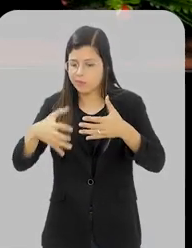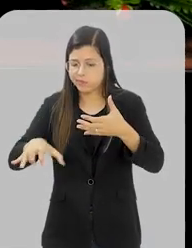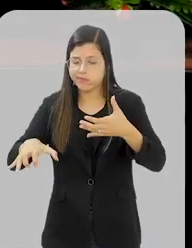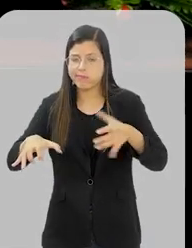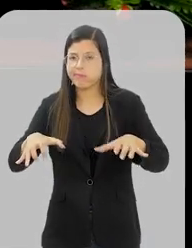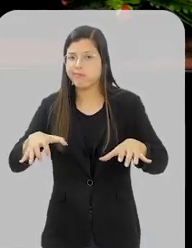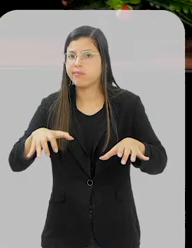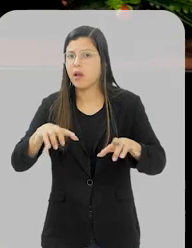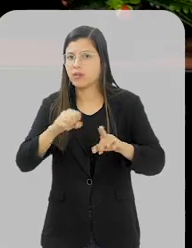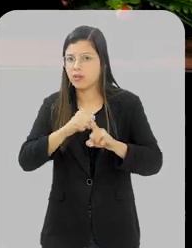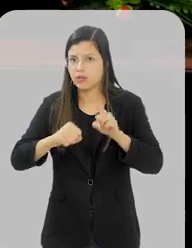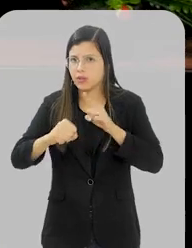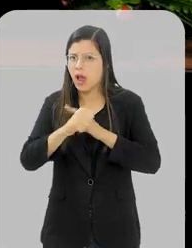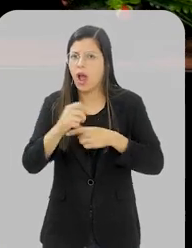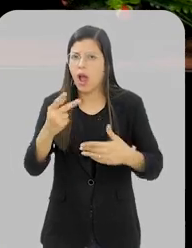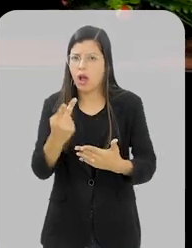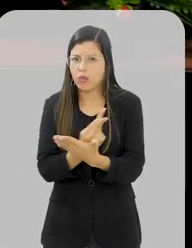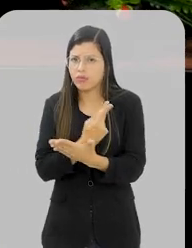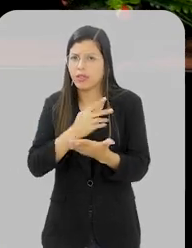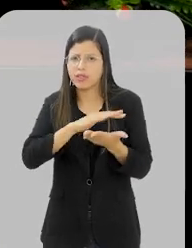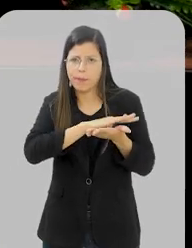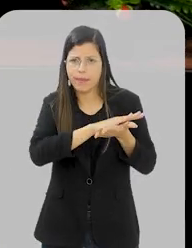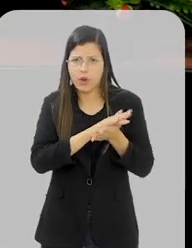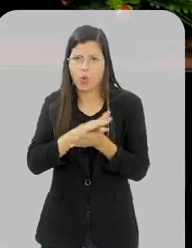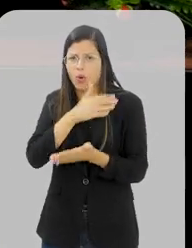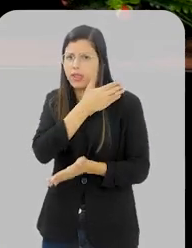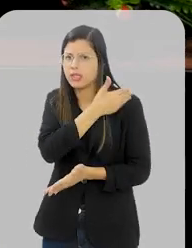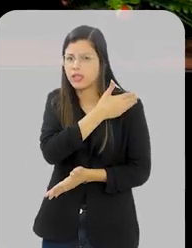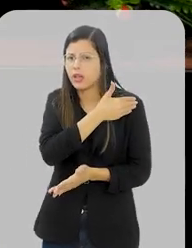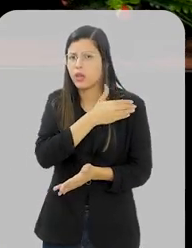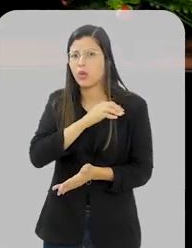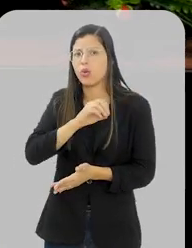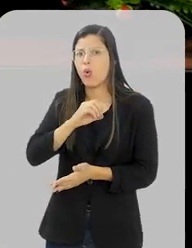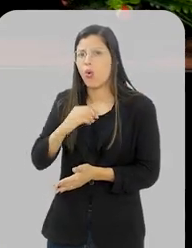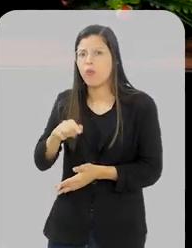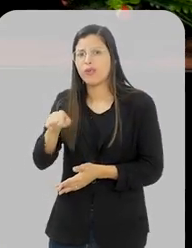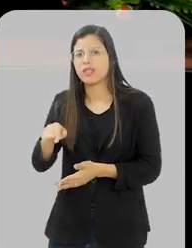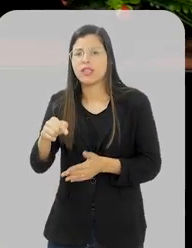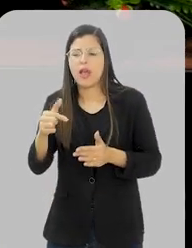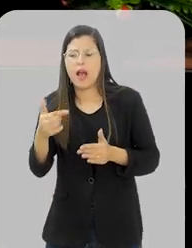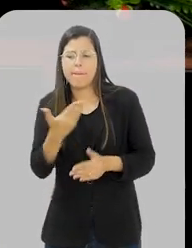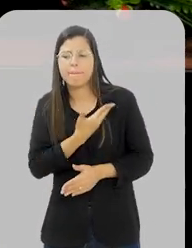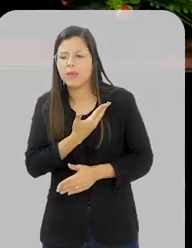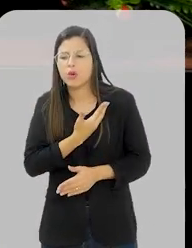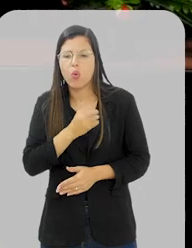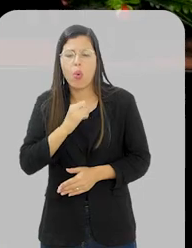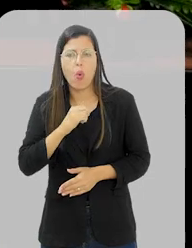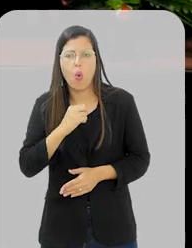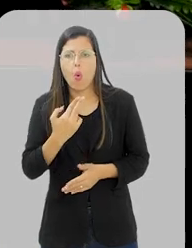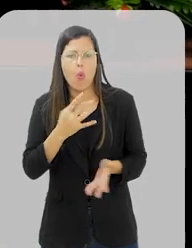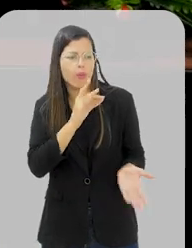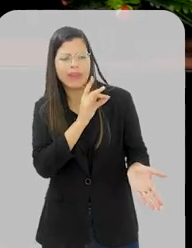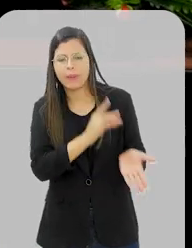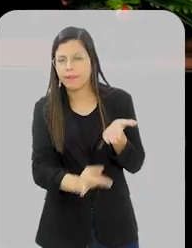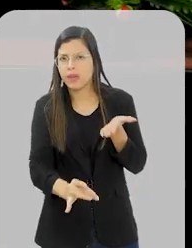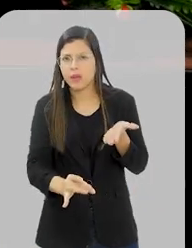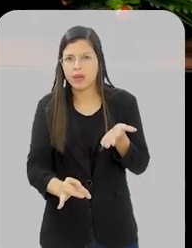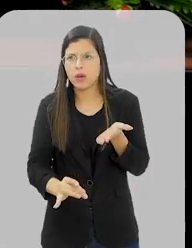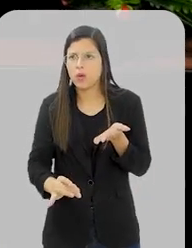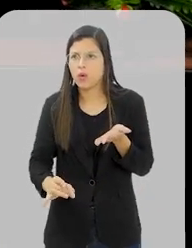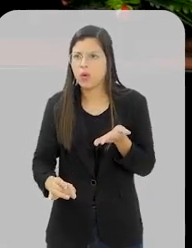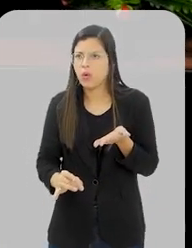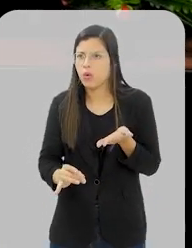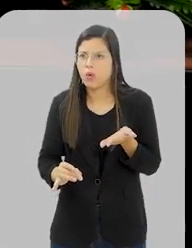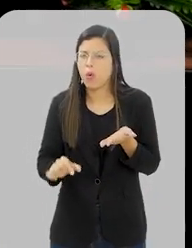essa polarização traz intolerância porque ou você é meu amigo ou você é meu inimigo não existe a questão de eu posso conviver com você